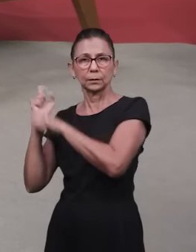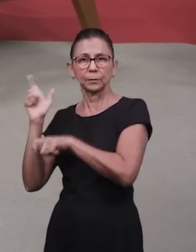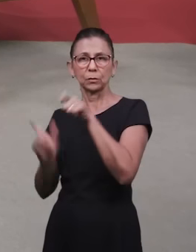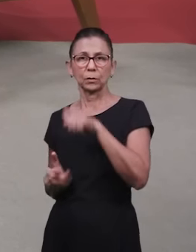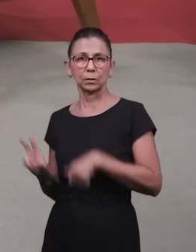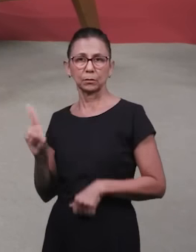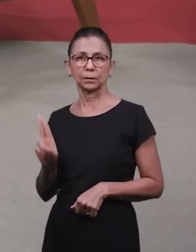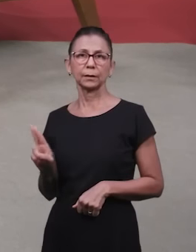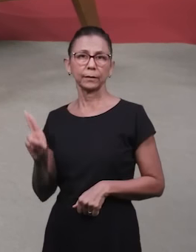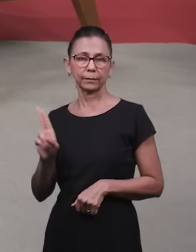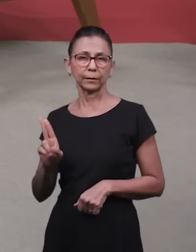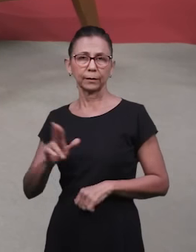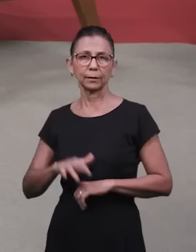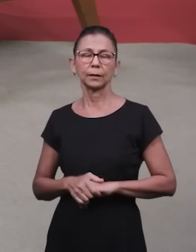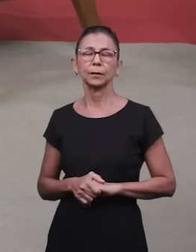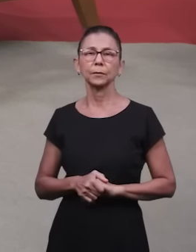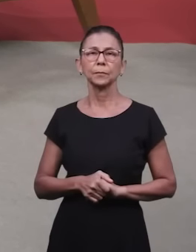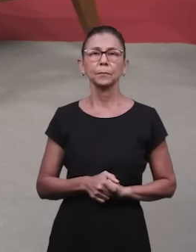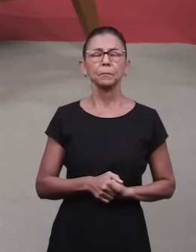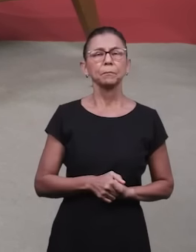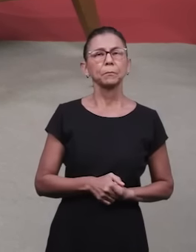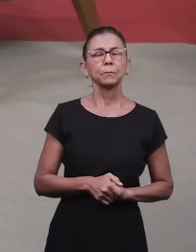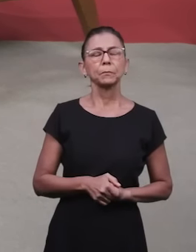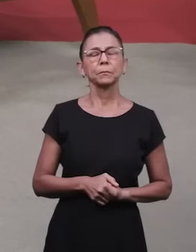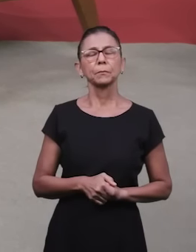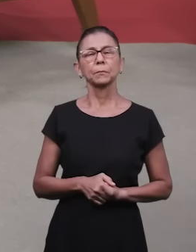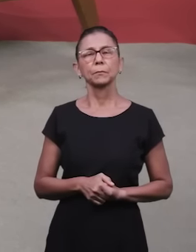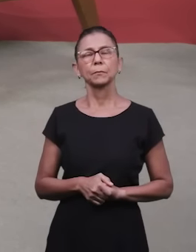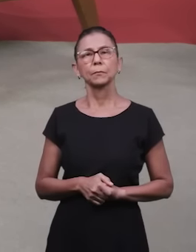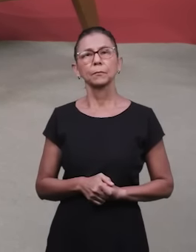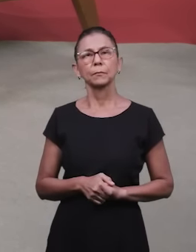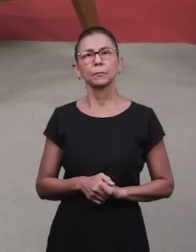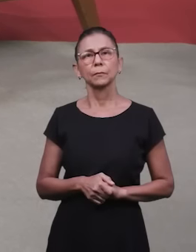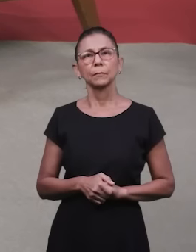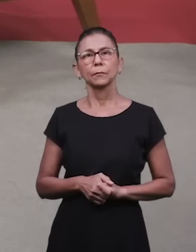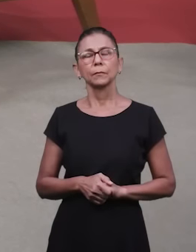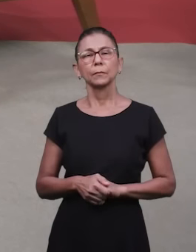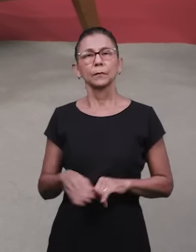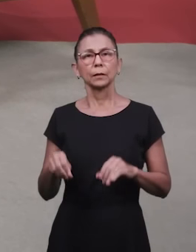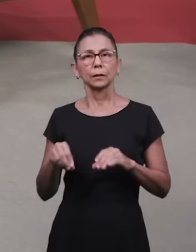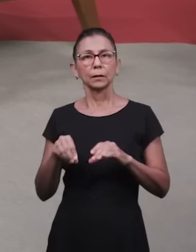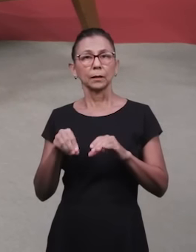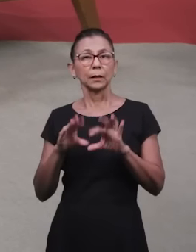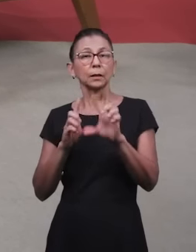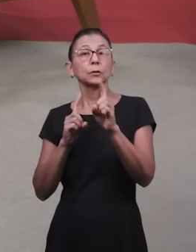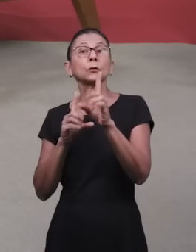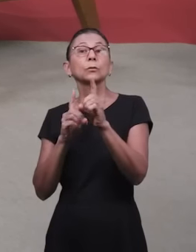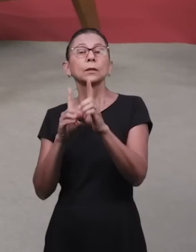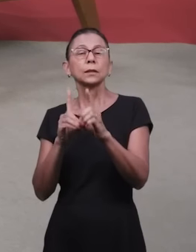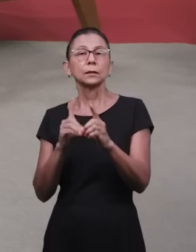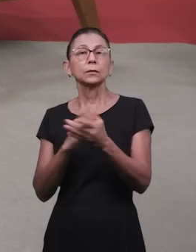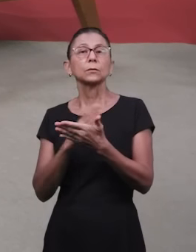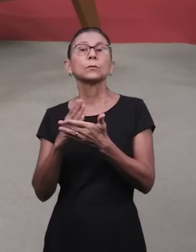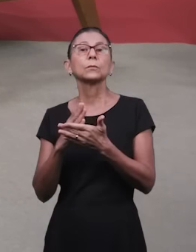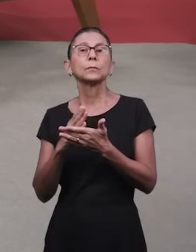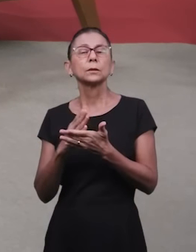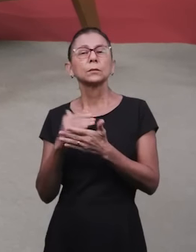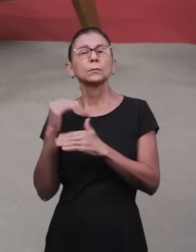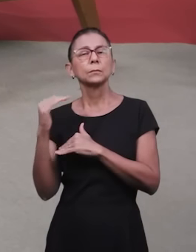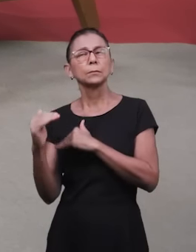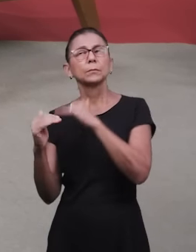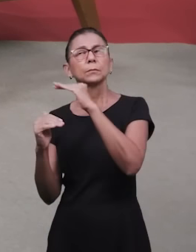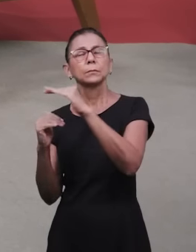era... o grupo foi atraído para o batismo com o Espírito Santo, dom espiritual. Não tinha nada de doutrina. A doutrina veio